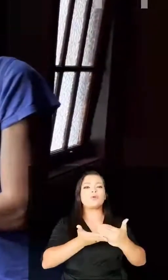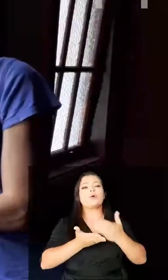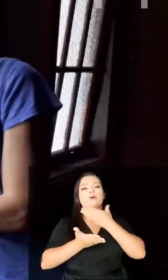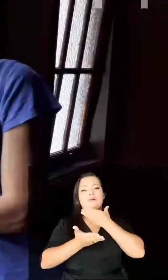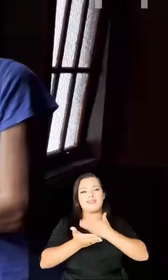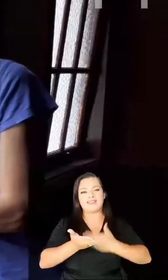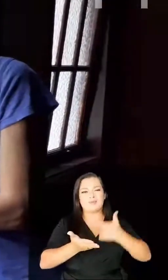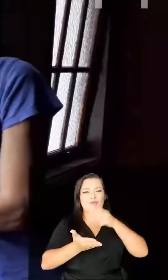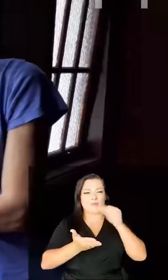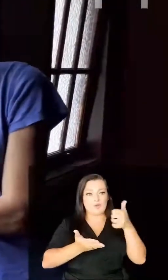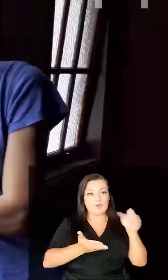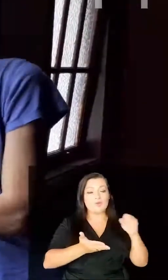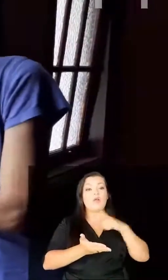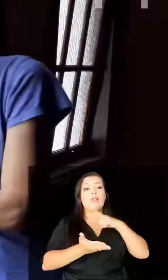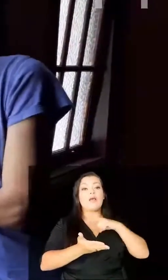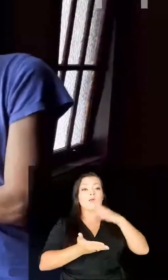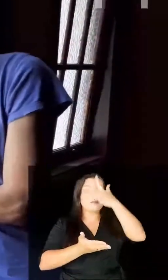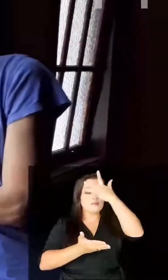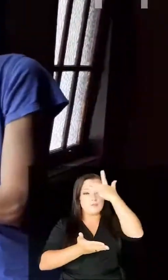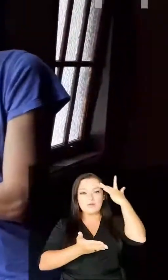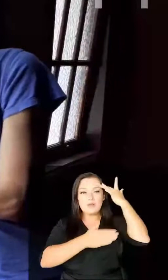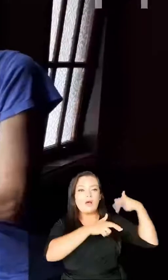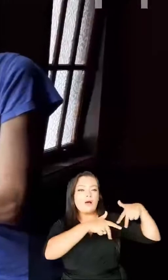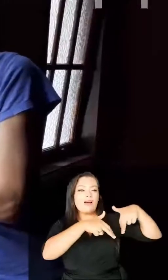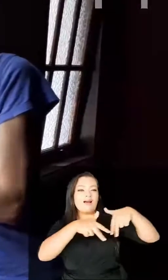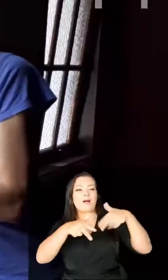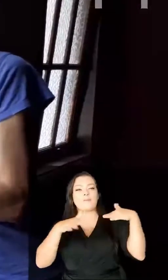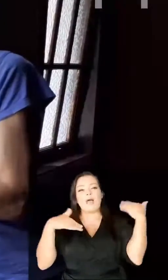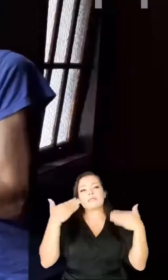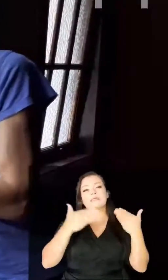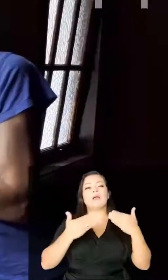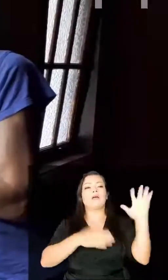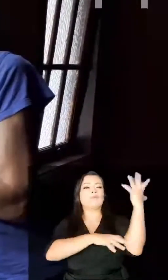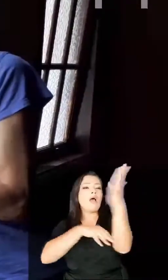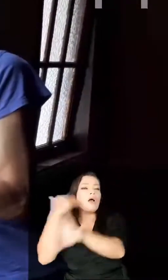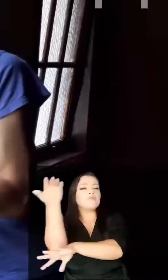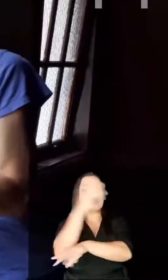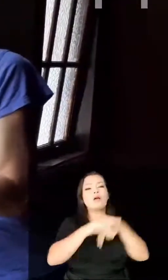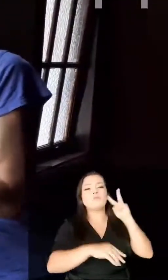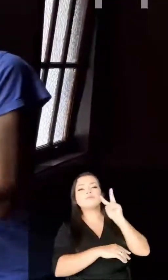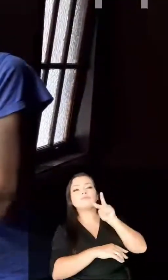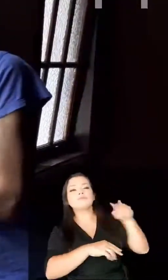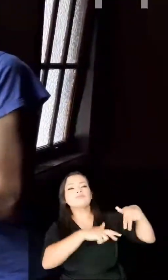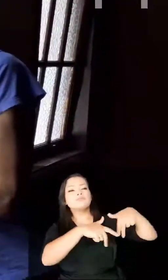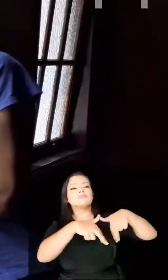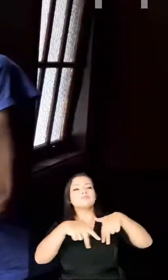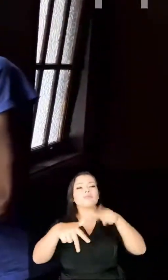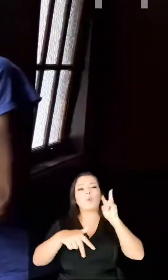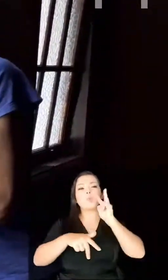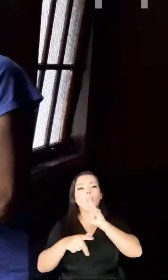caminhadas históricas, onde a gente caminhava por todo o parque e contava um pouco da história desse parque, a relação dele com o